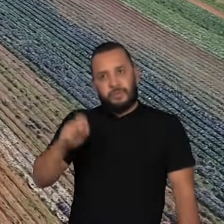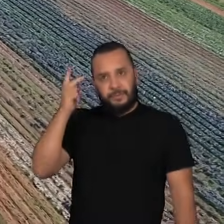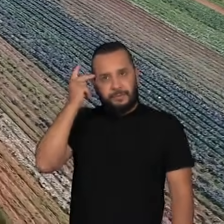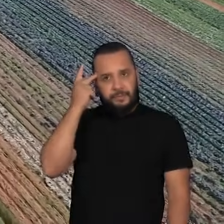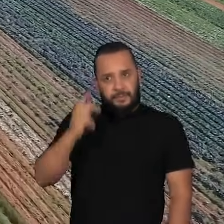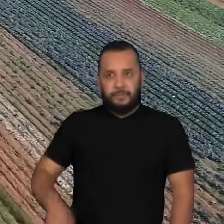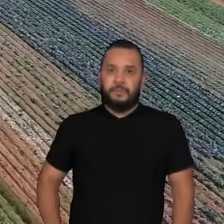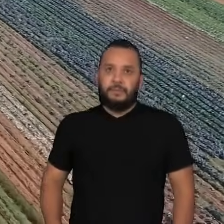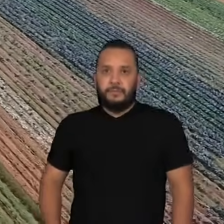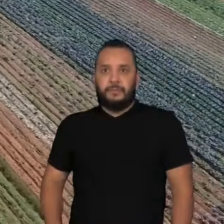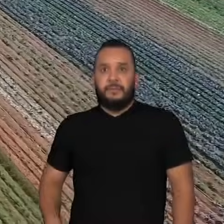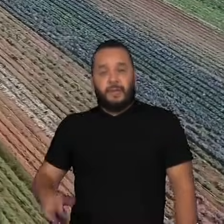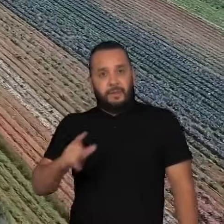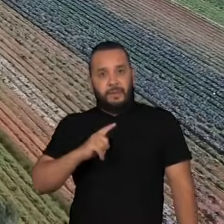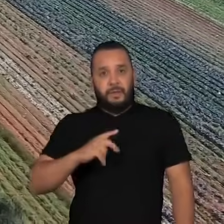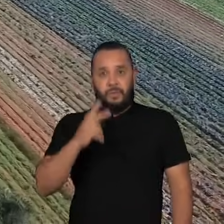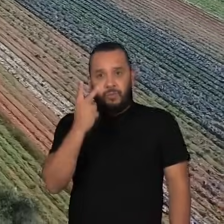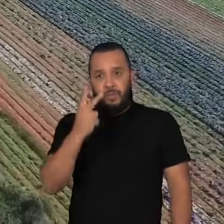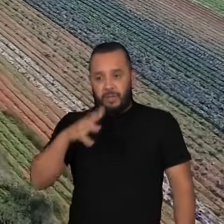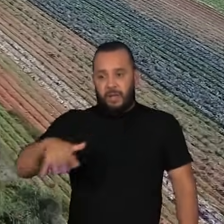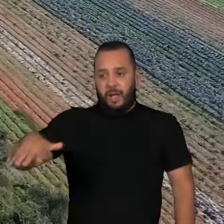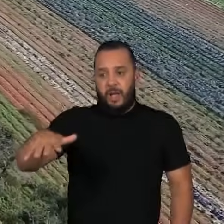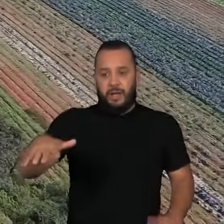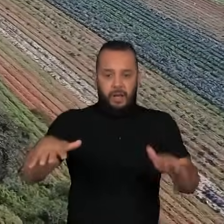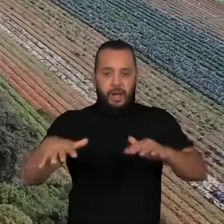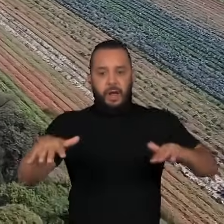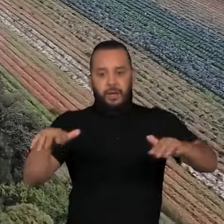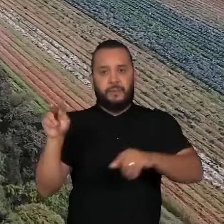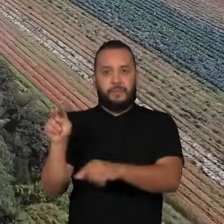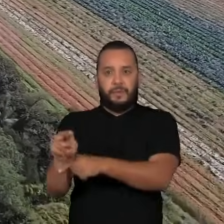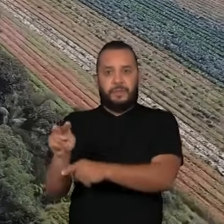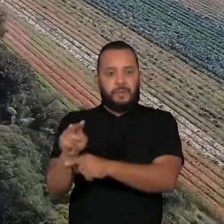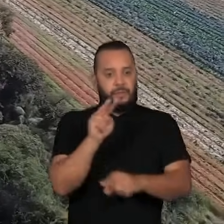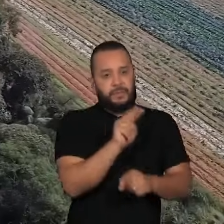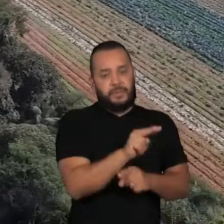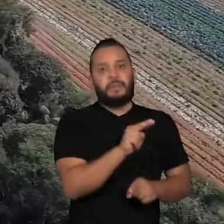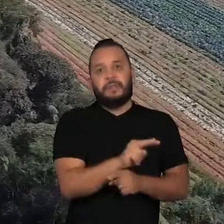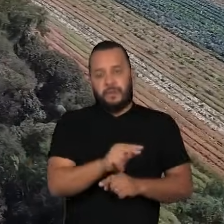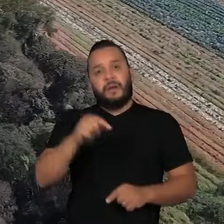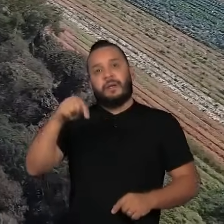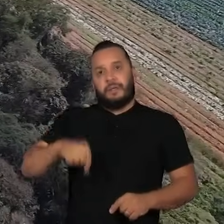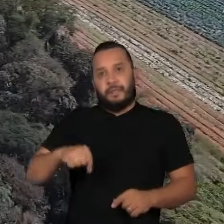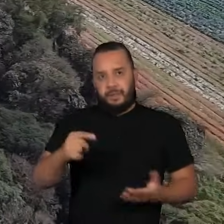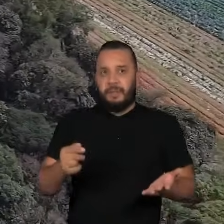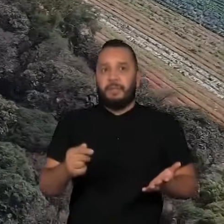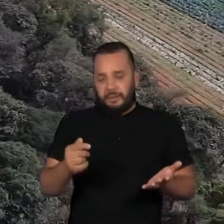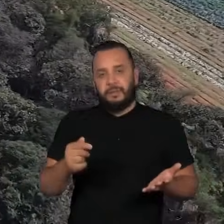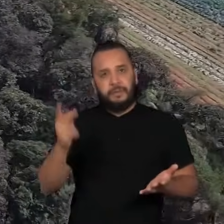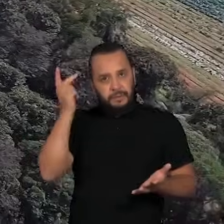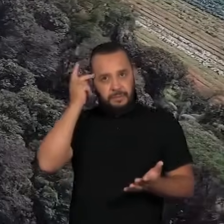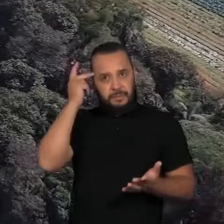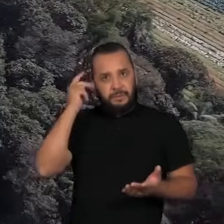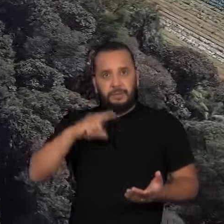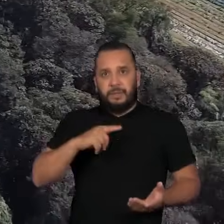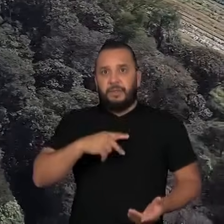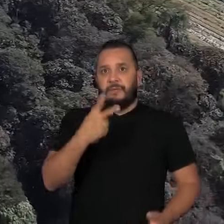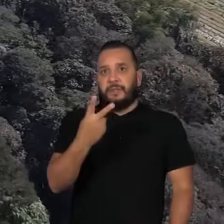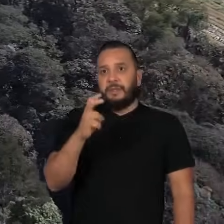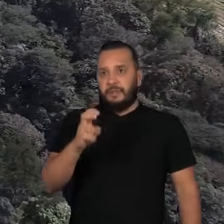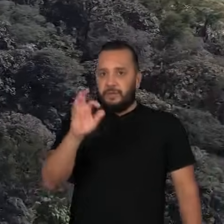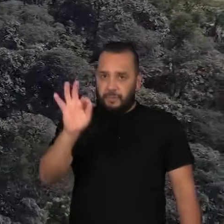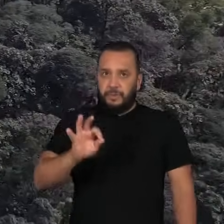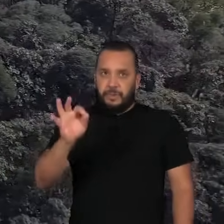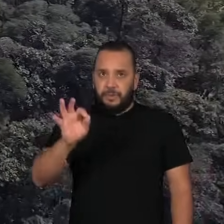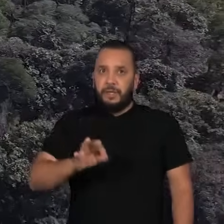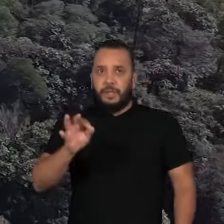estamos dentro de 2 áreas de proteção ambiental, que ficam aqui no extremo sul da região de São Paulo, que abrange 25% do território